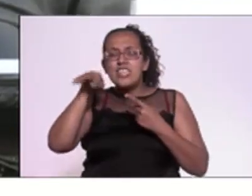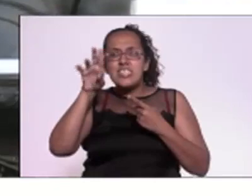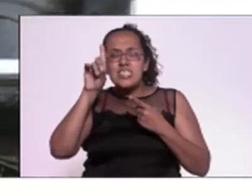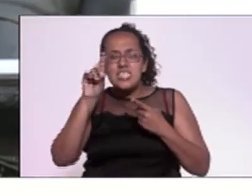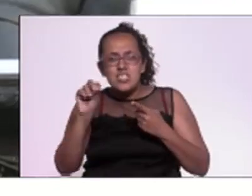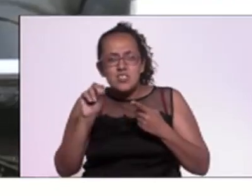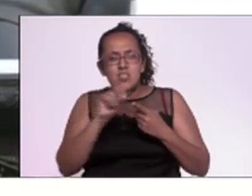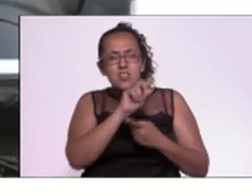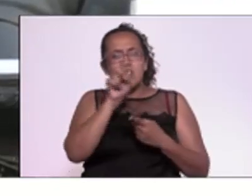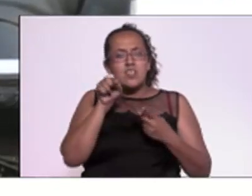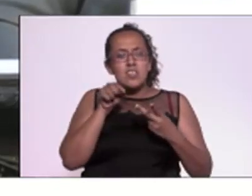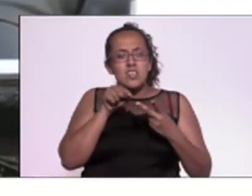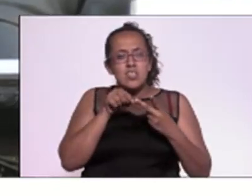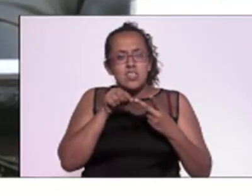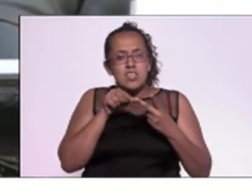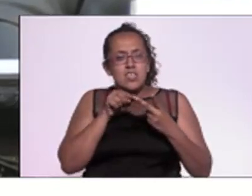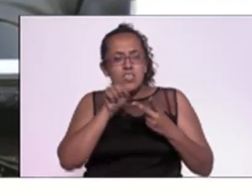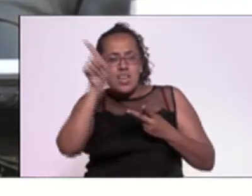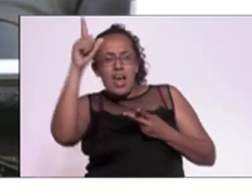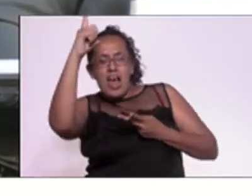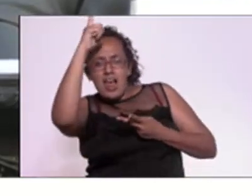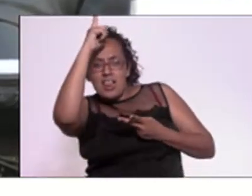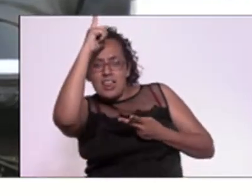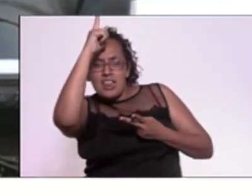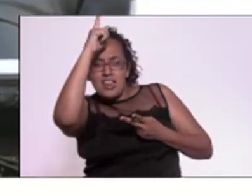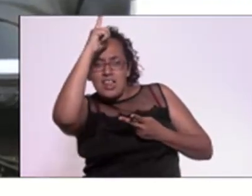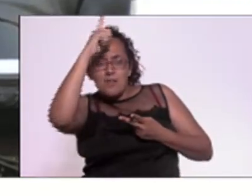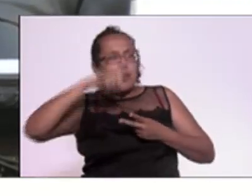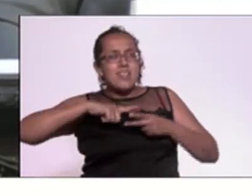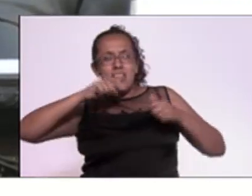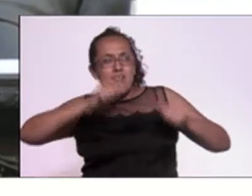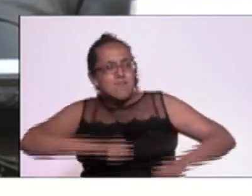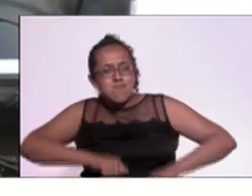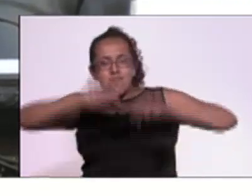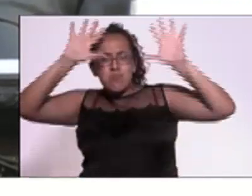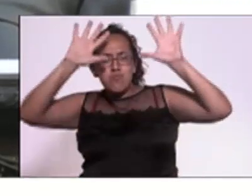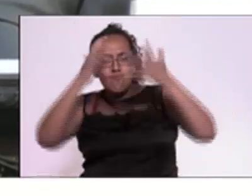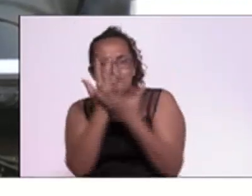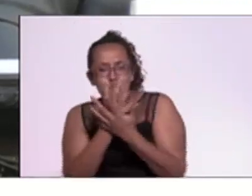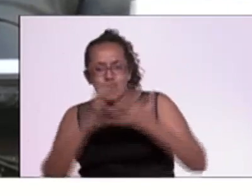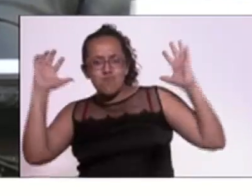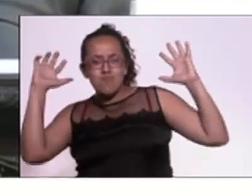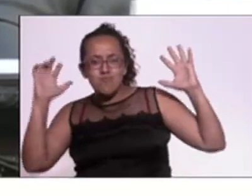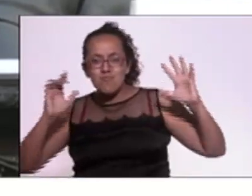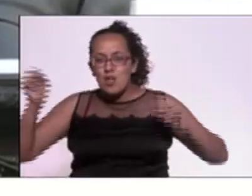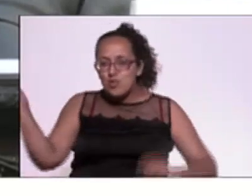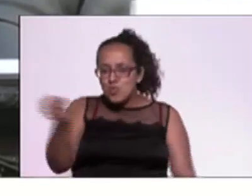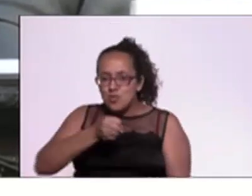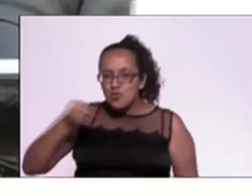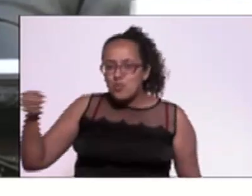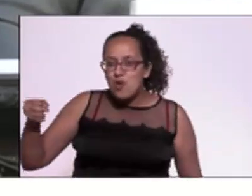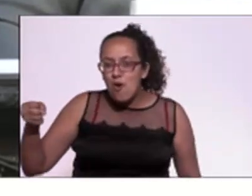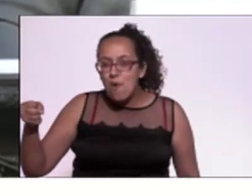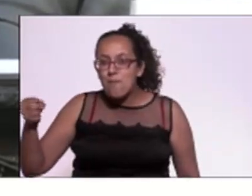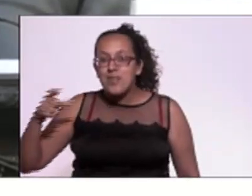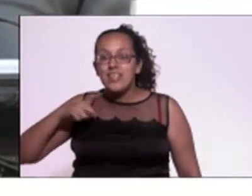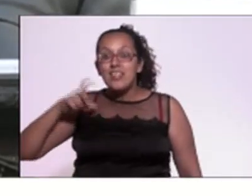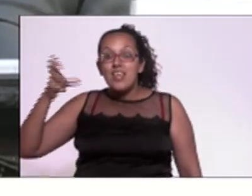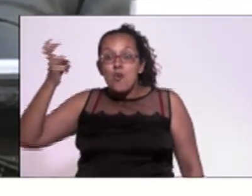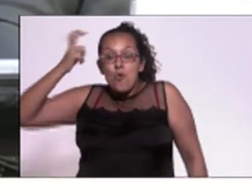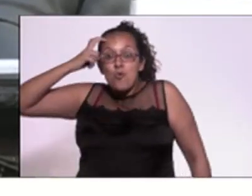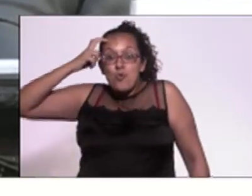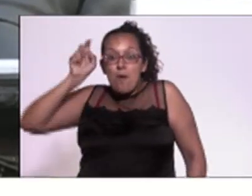escolas, quando vê o Ponto Cine fazer trabalho interiorizando no estado do Rio de Janeiro, isso não é cinema só,